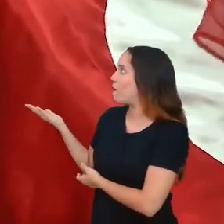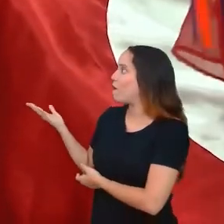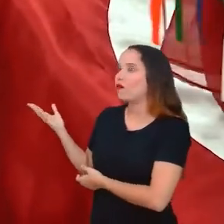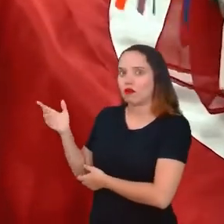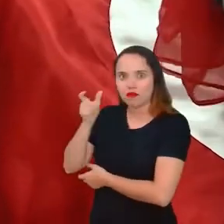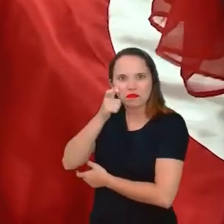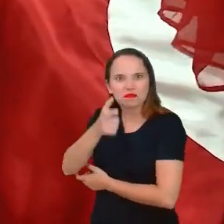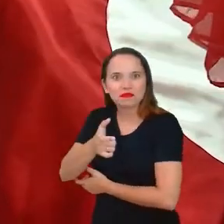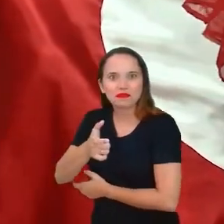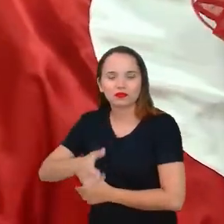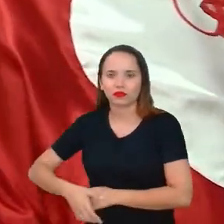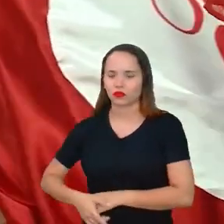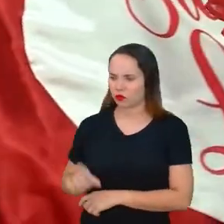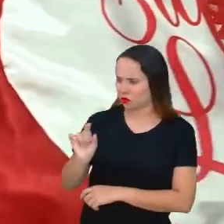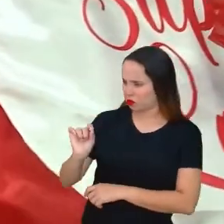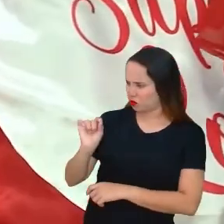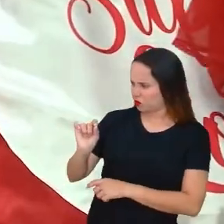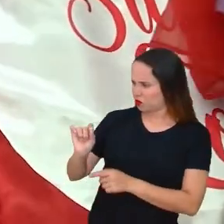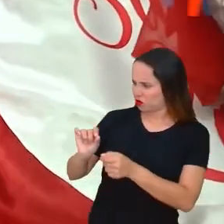interessantes